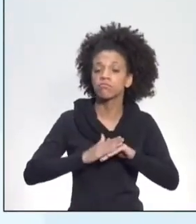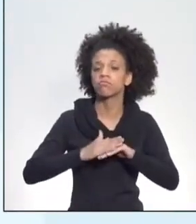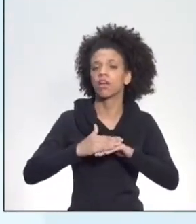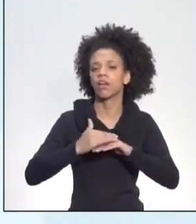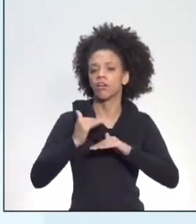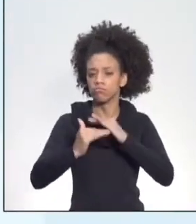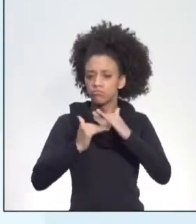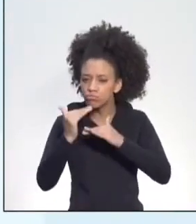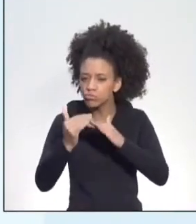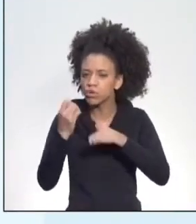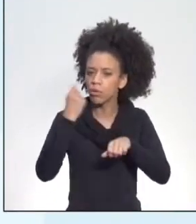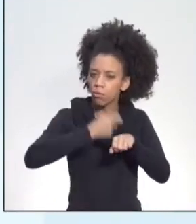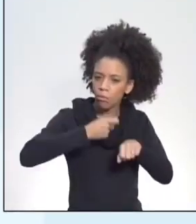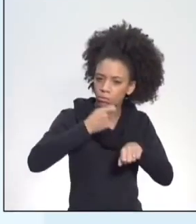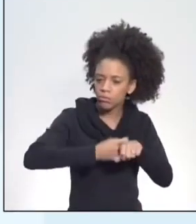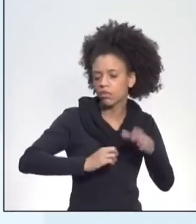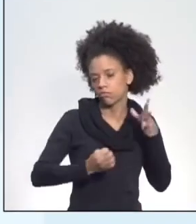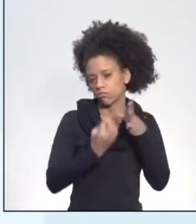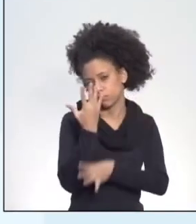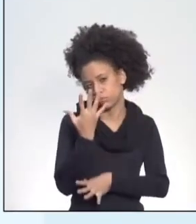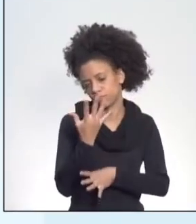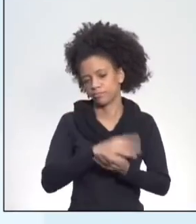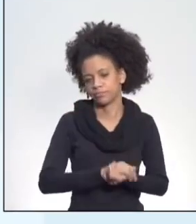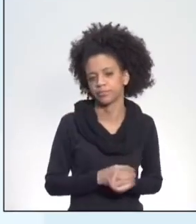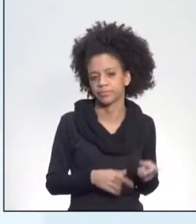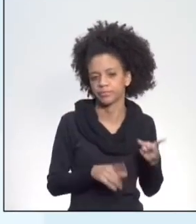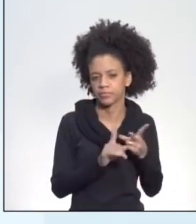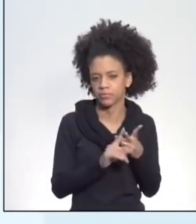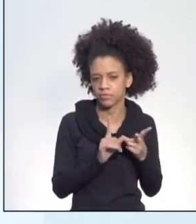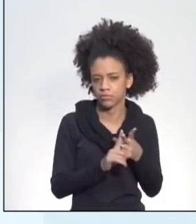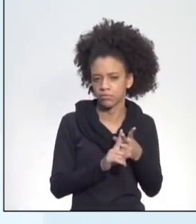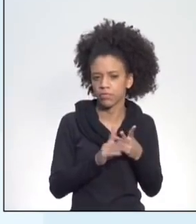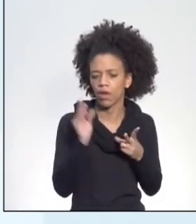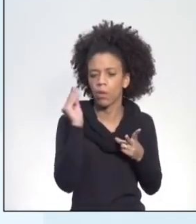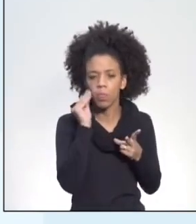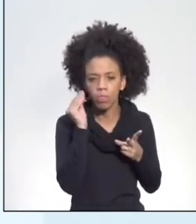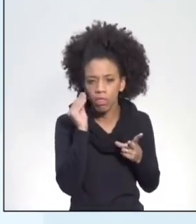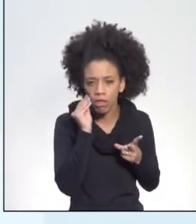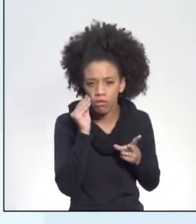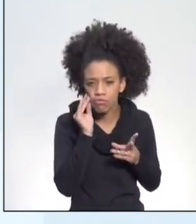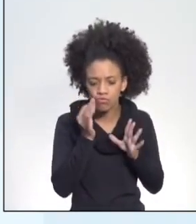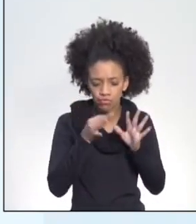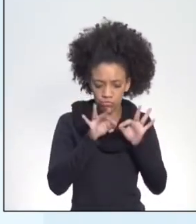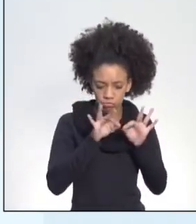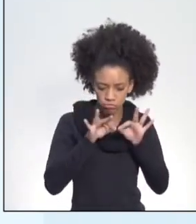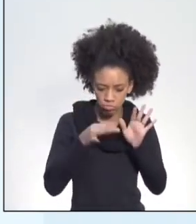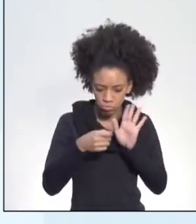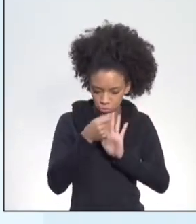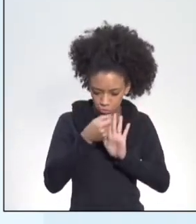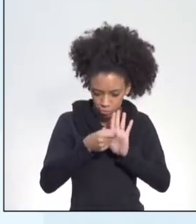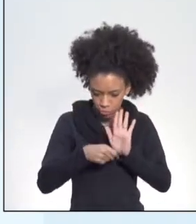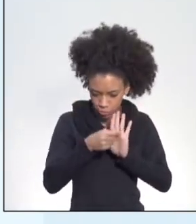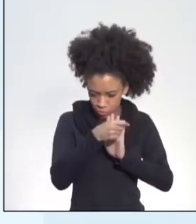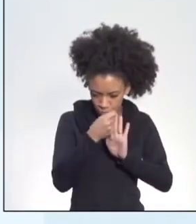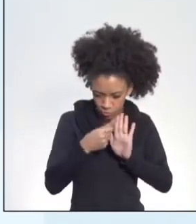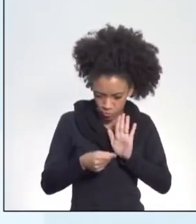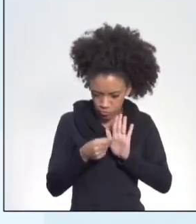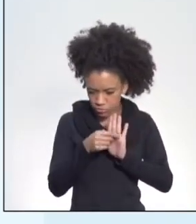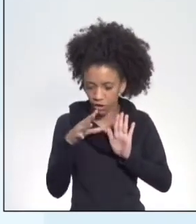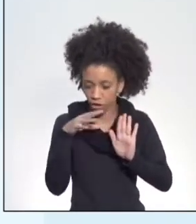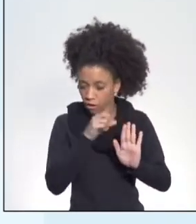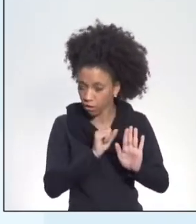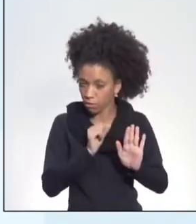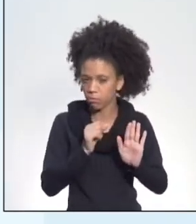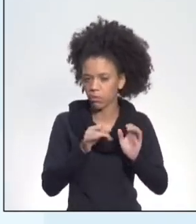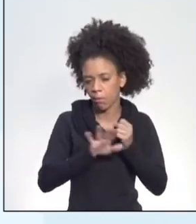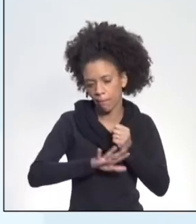compor, construir, criar ou agir. Esboço é o conjunto de traços iniciais, rascunho provisório, esquema básico